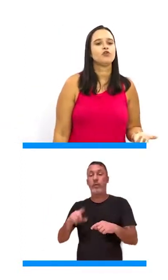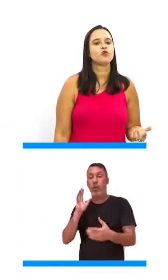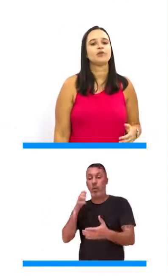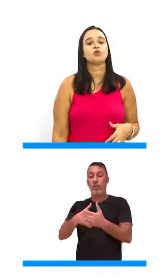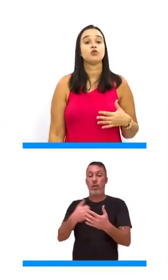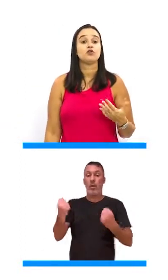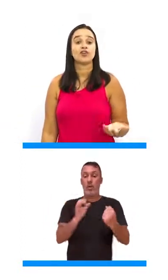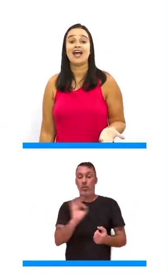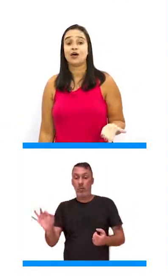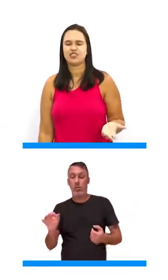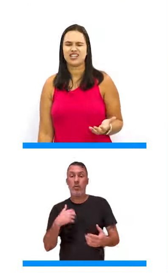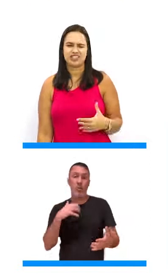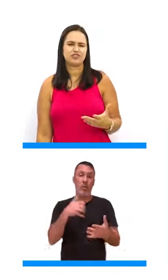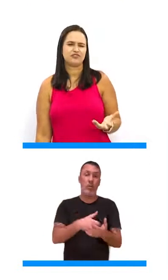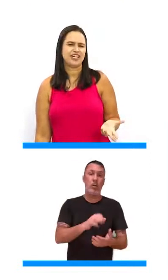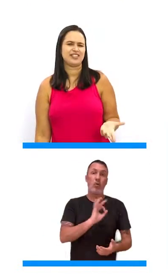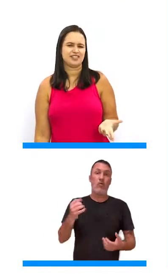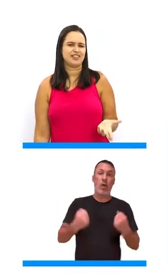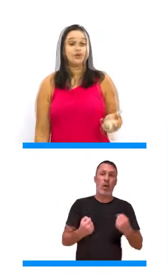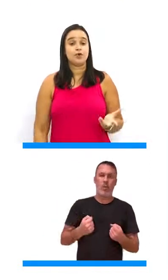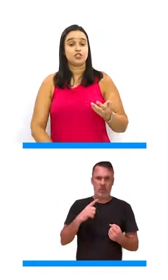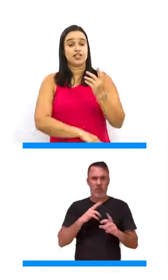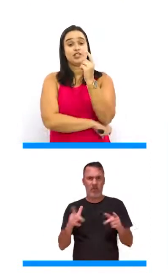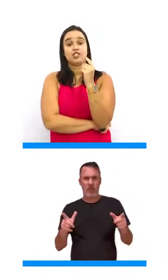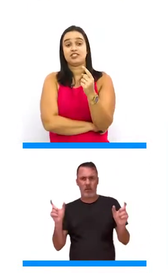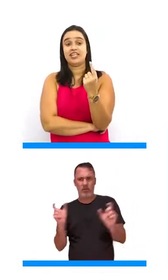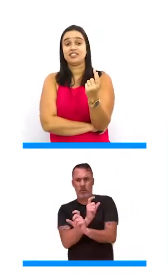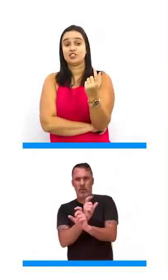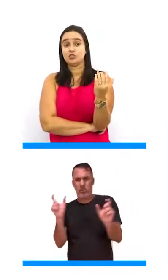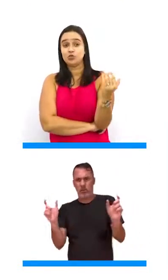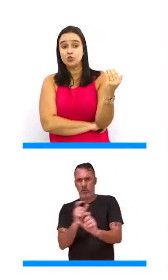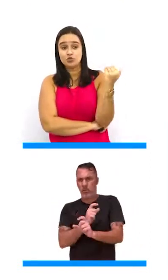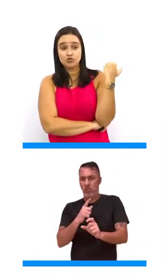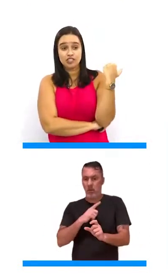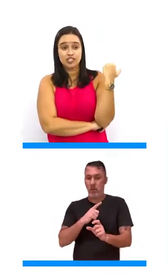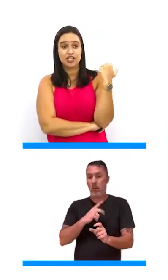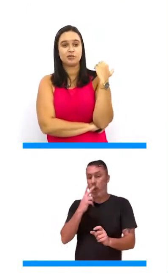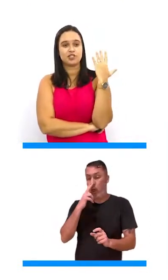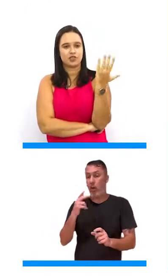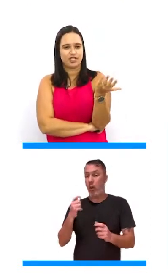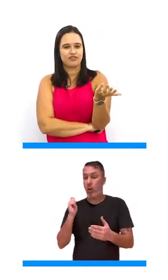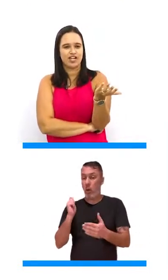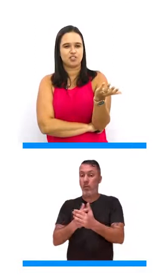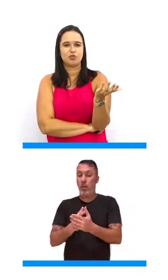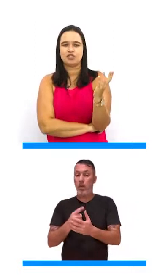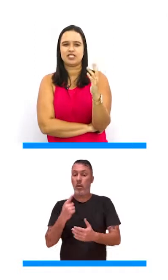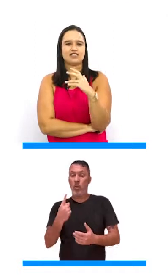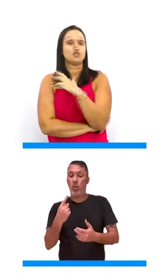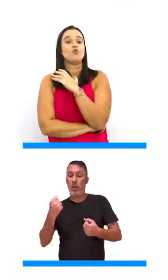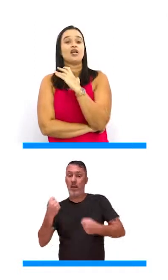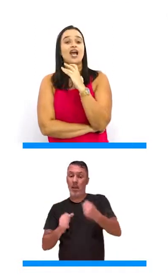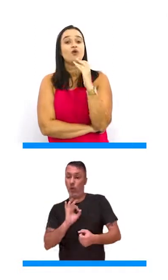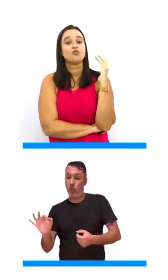novo ou comprei um novo carro? Será que tem diferença aqui? Pode ser que eu já tenha tido um, e aí eu mencionei a frase, ou pode